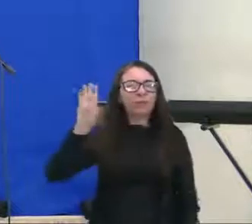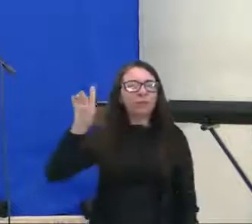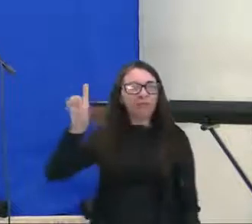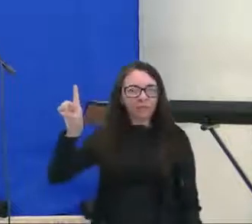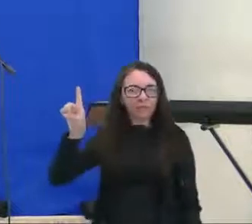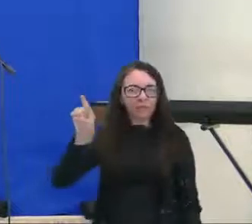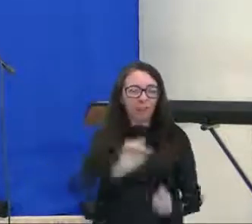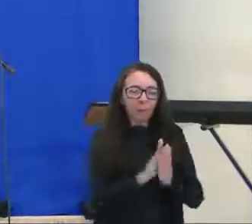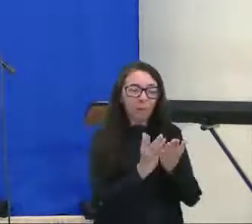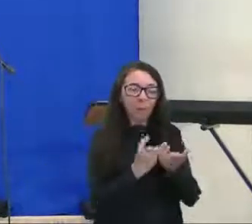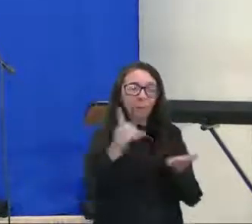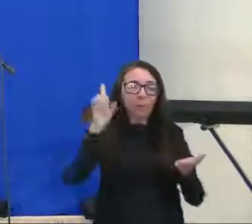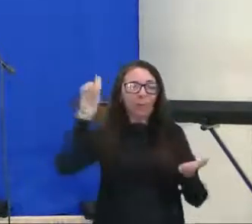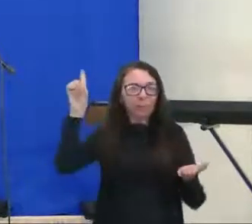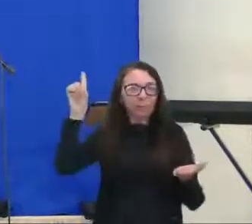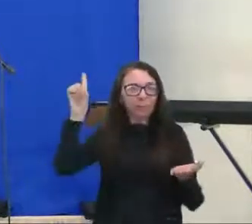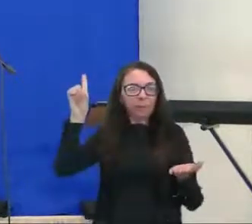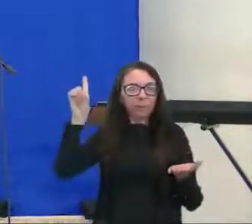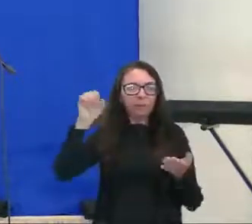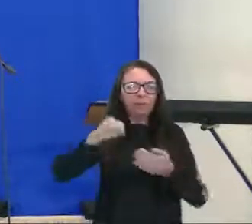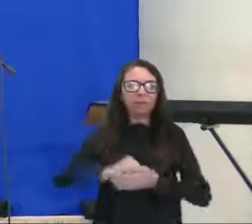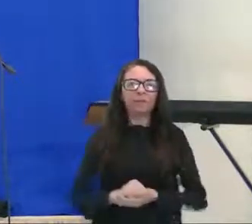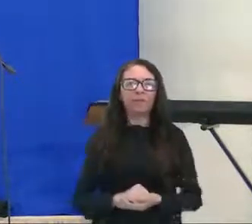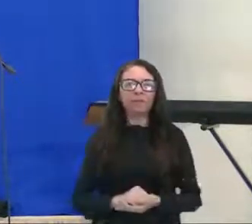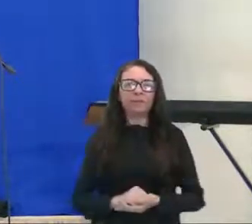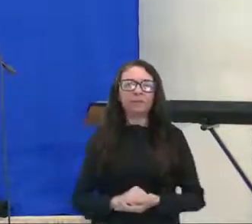Na verdade, é uma sequência, né?